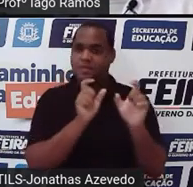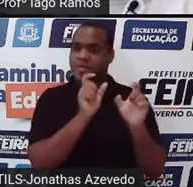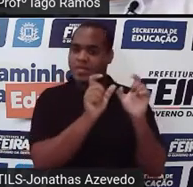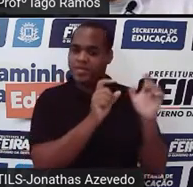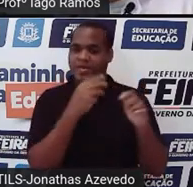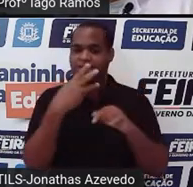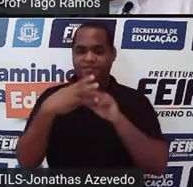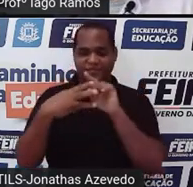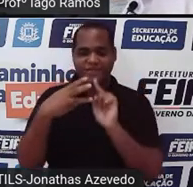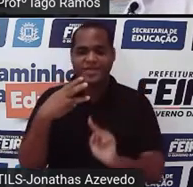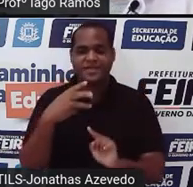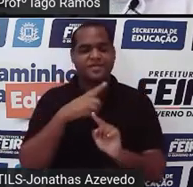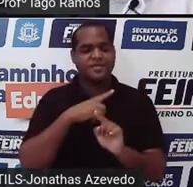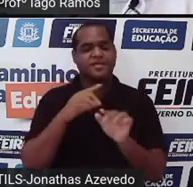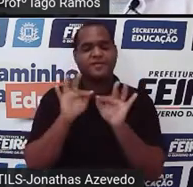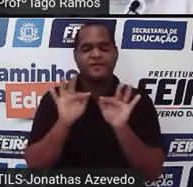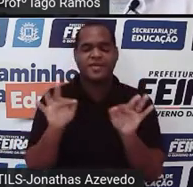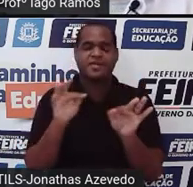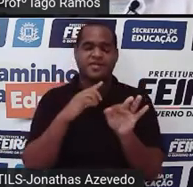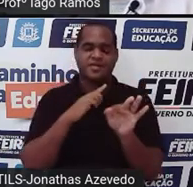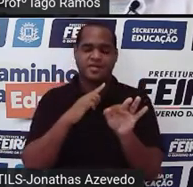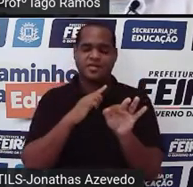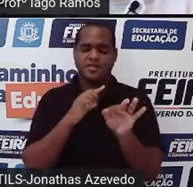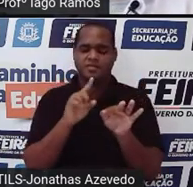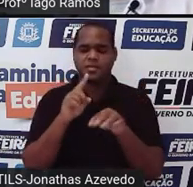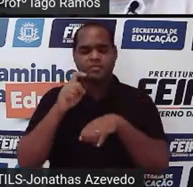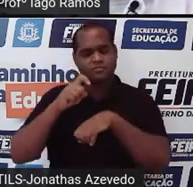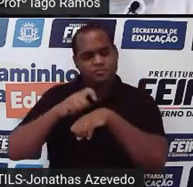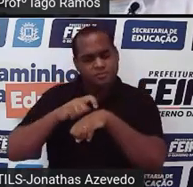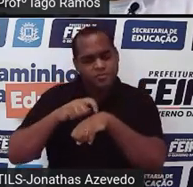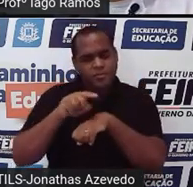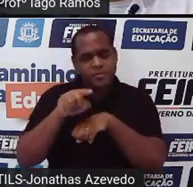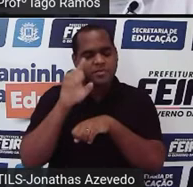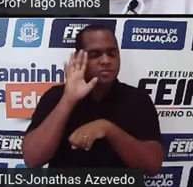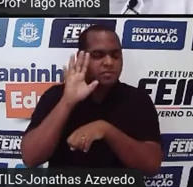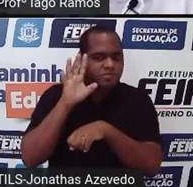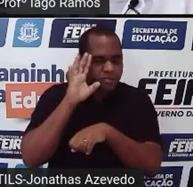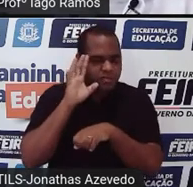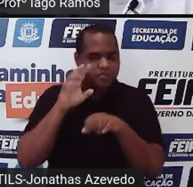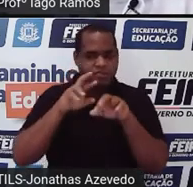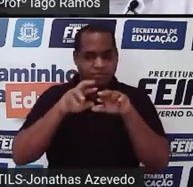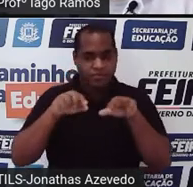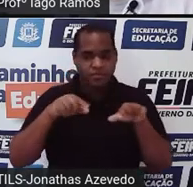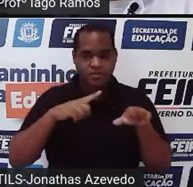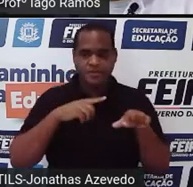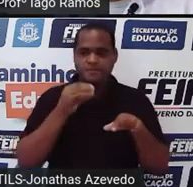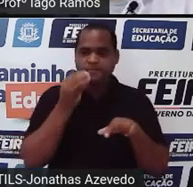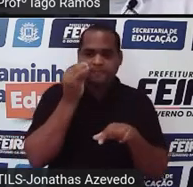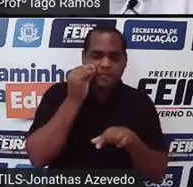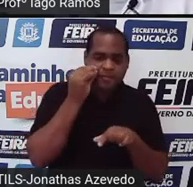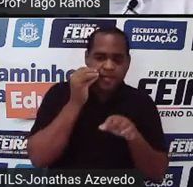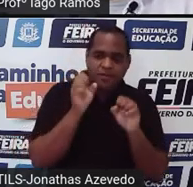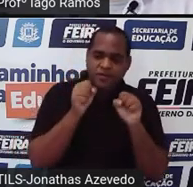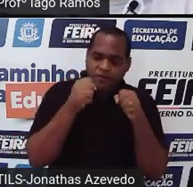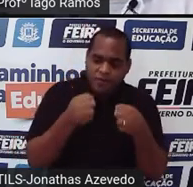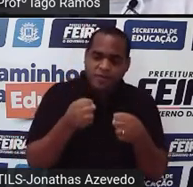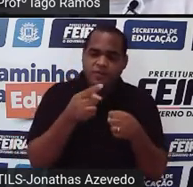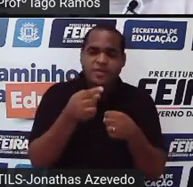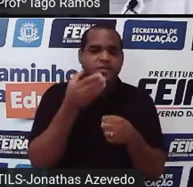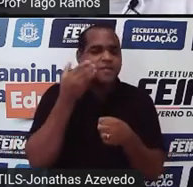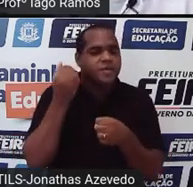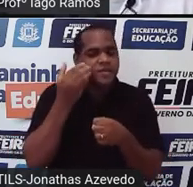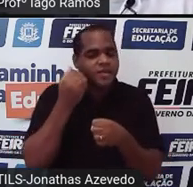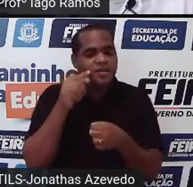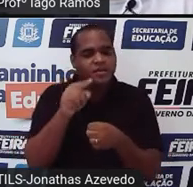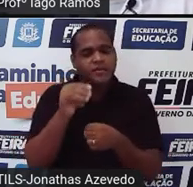Palavrinhas que estão faltando na casa mas eu vou te dar um tempo para você tentar aí fazer essa busca na sua